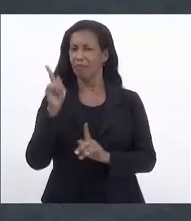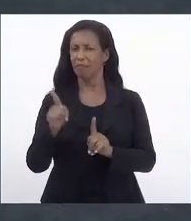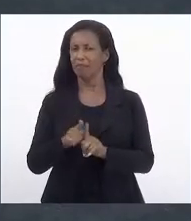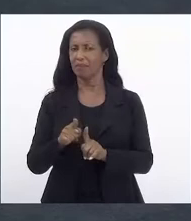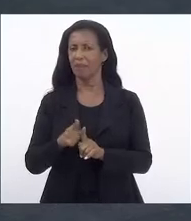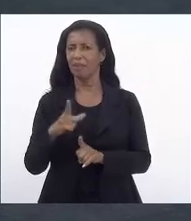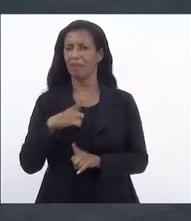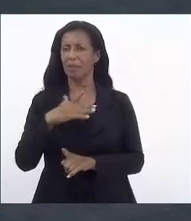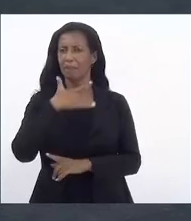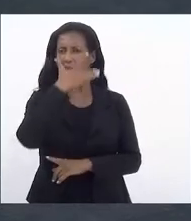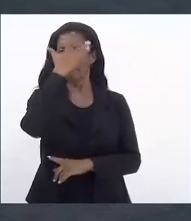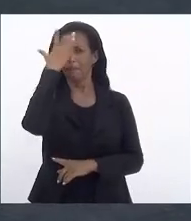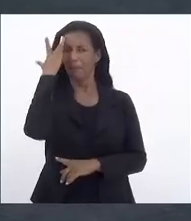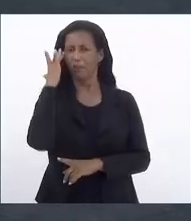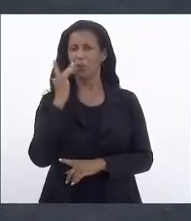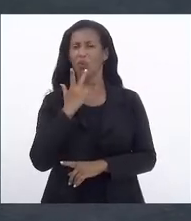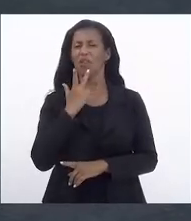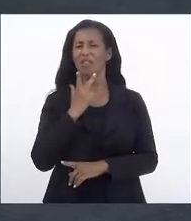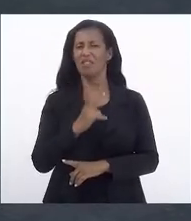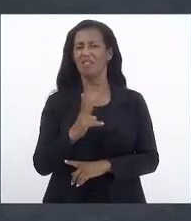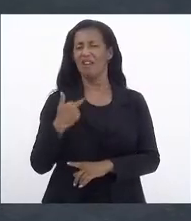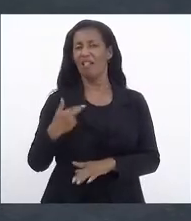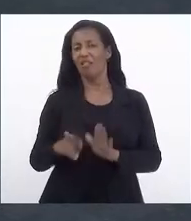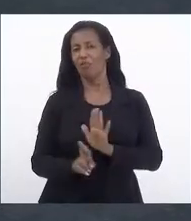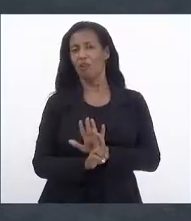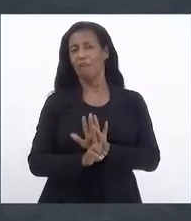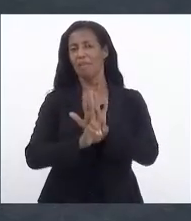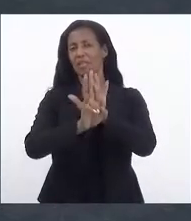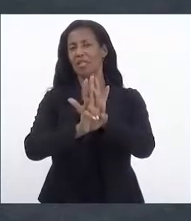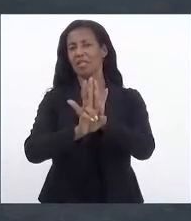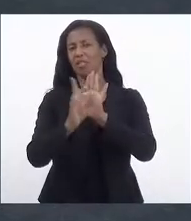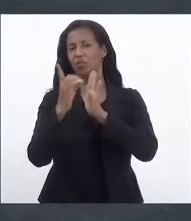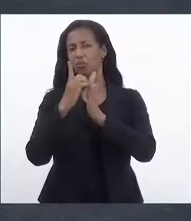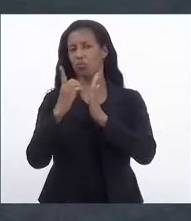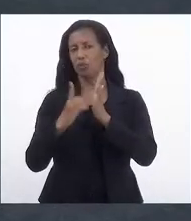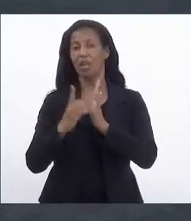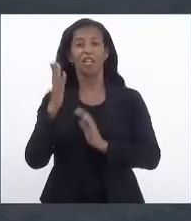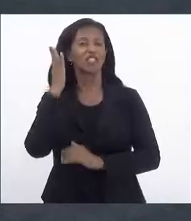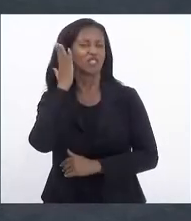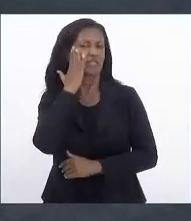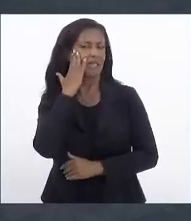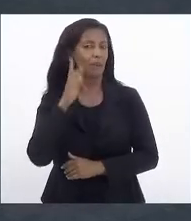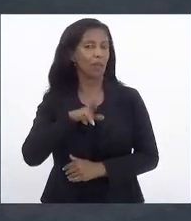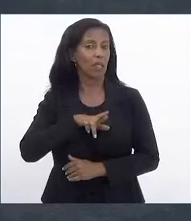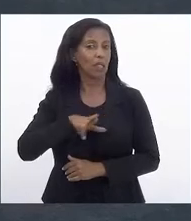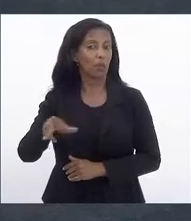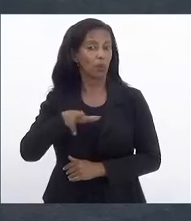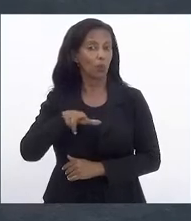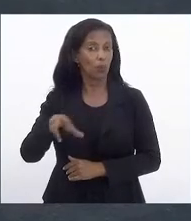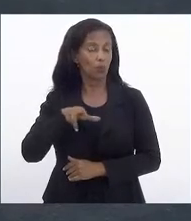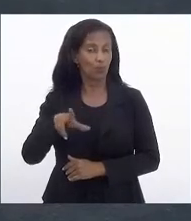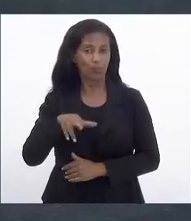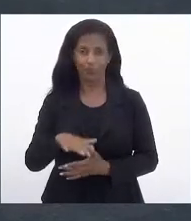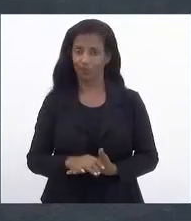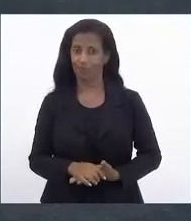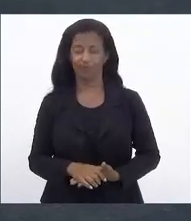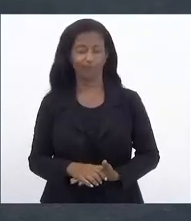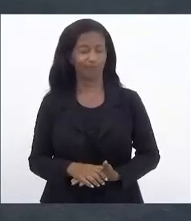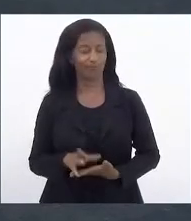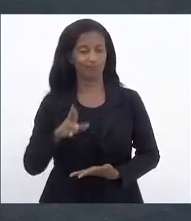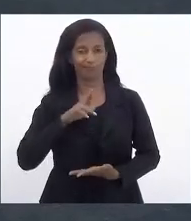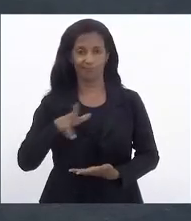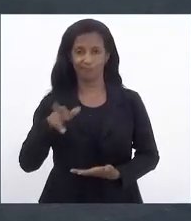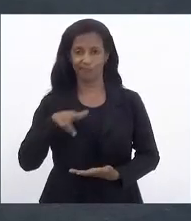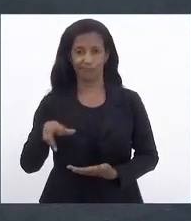existe aquelas pessoas que se dizem representantes do Detran que nós sabemos que não são que não